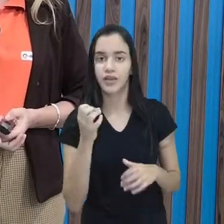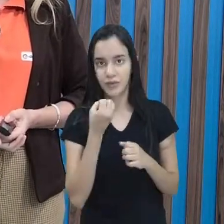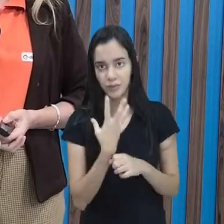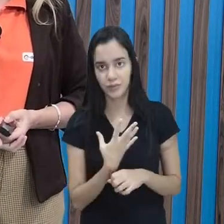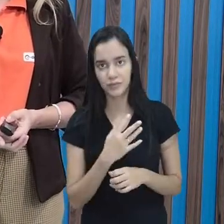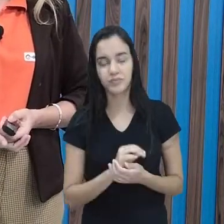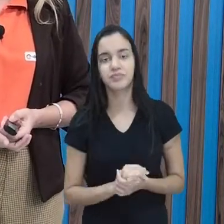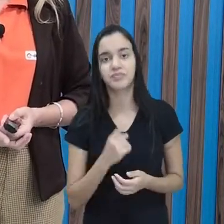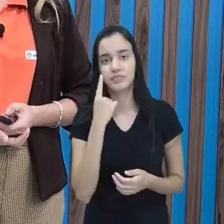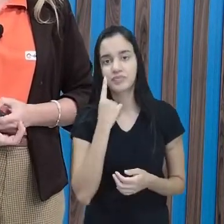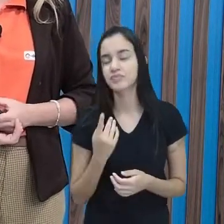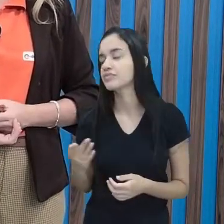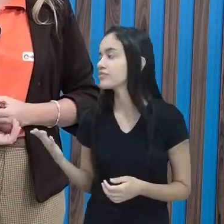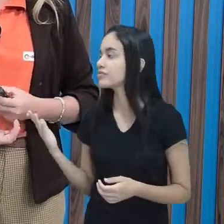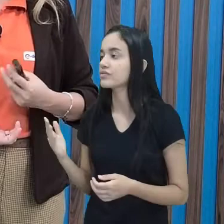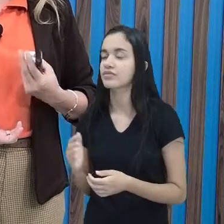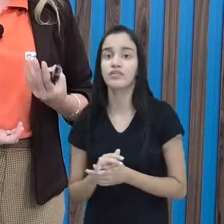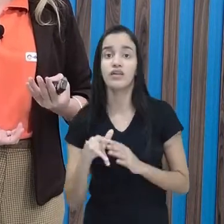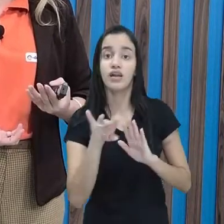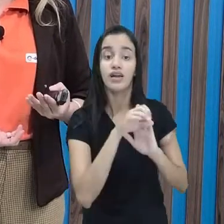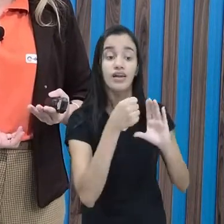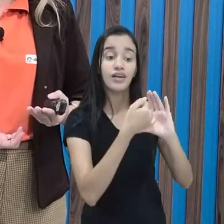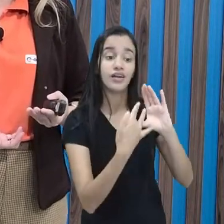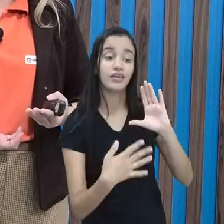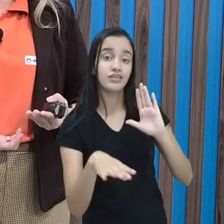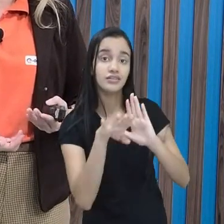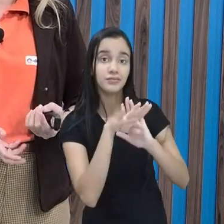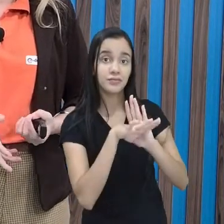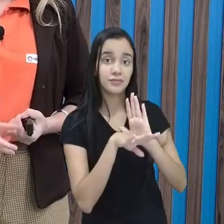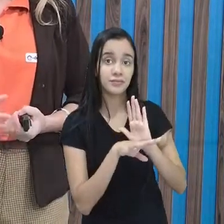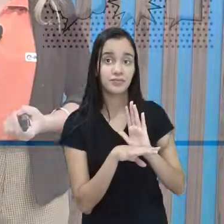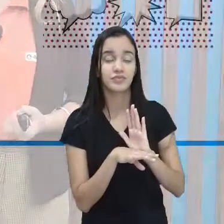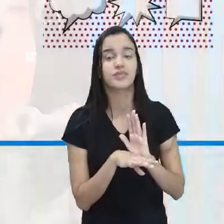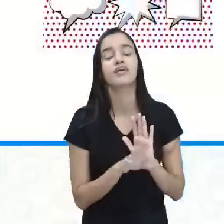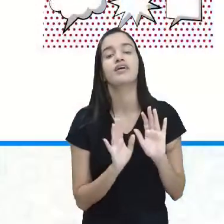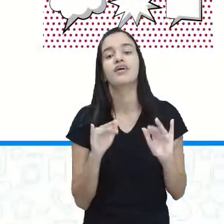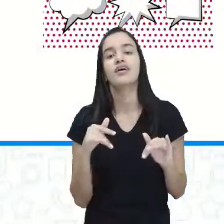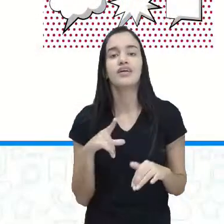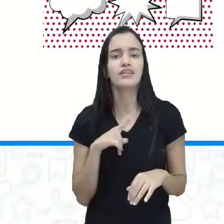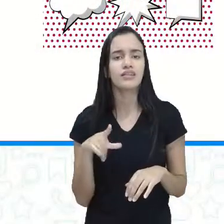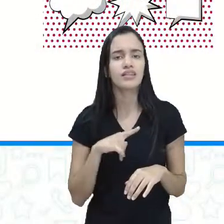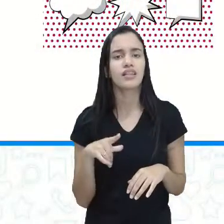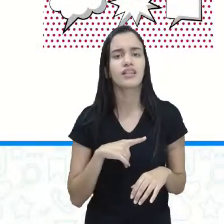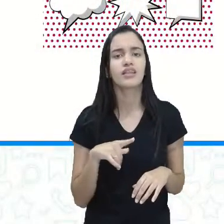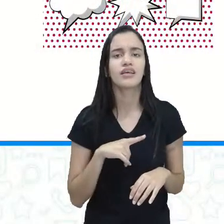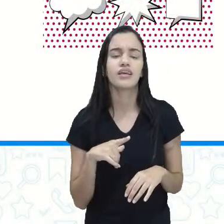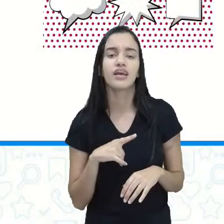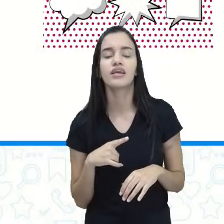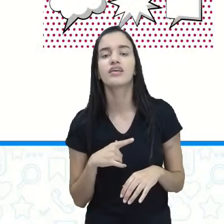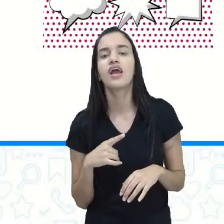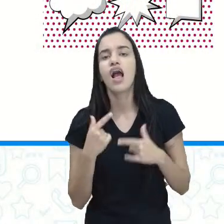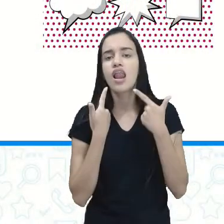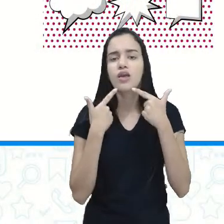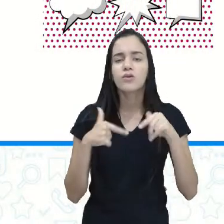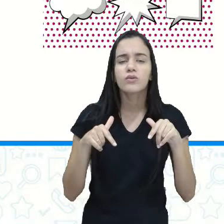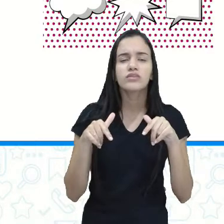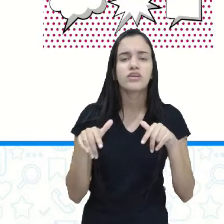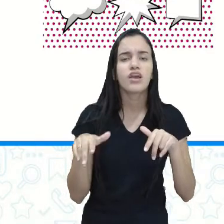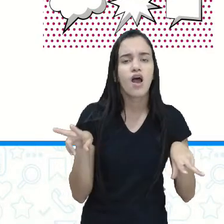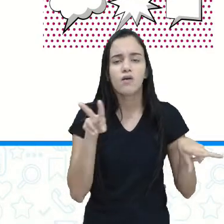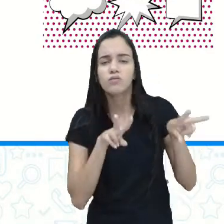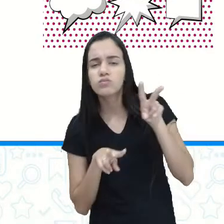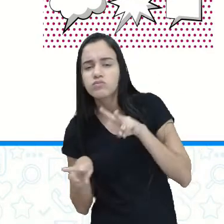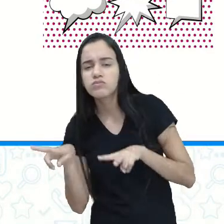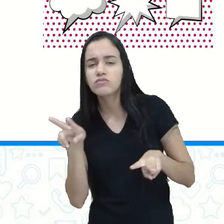bom? E quais são as características da tirinha? A tirinha tem linguagem visual, verbal